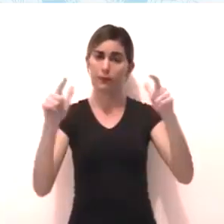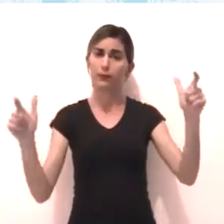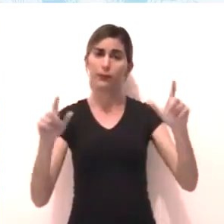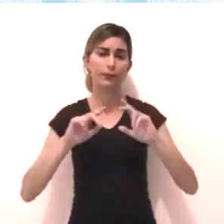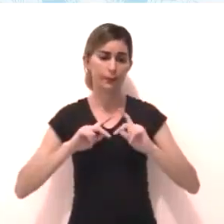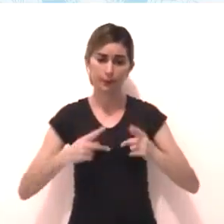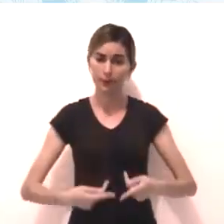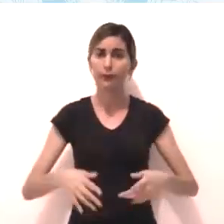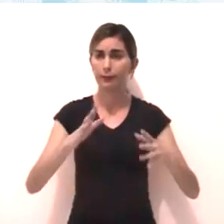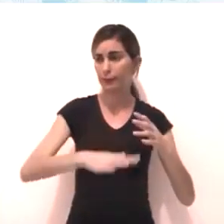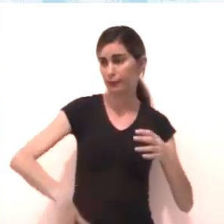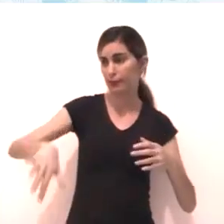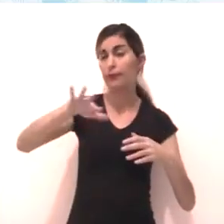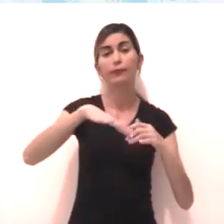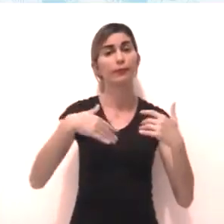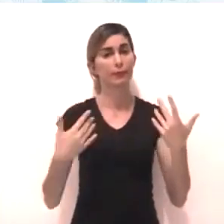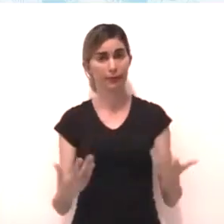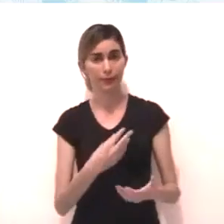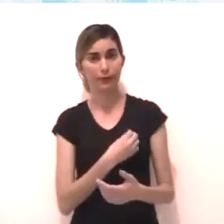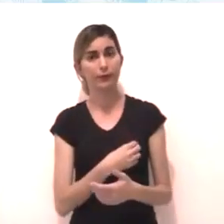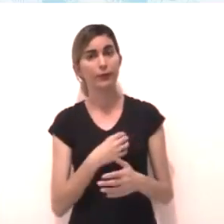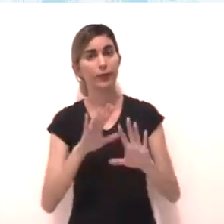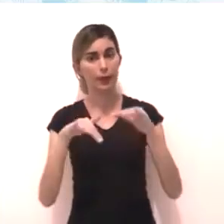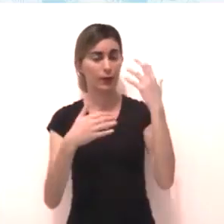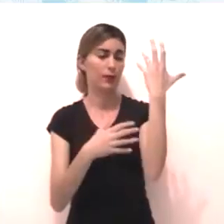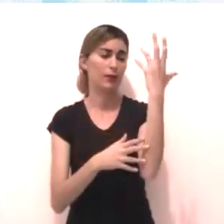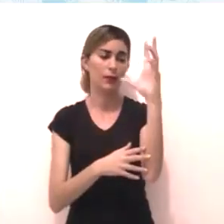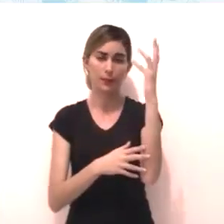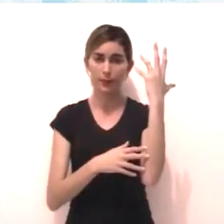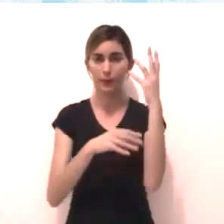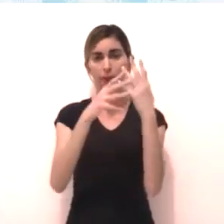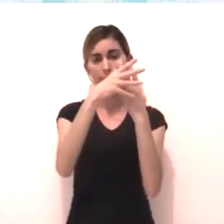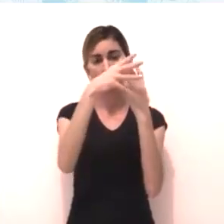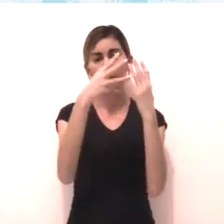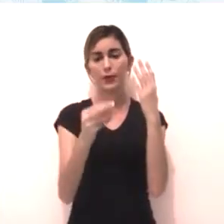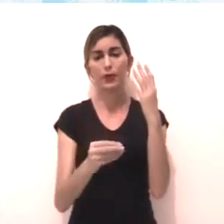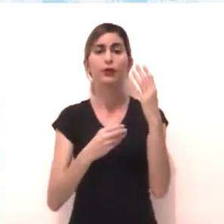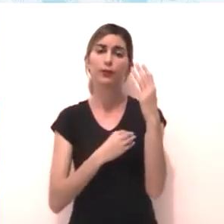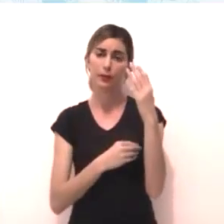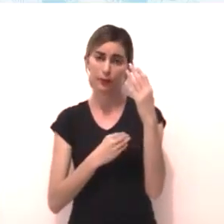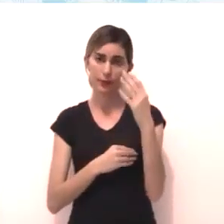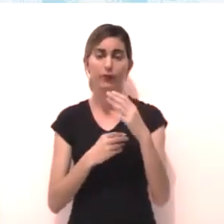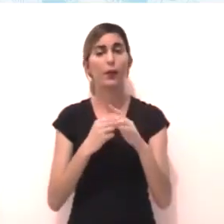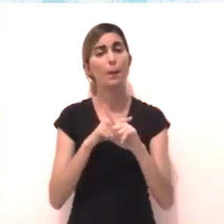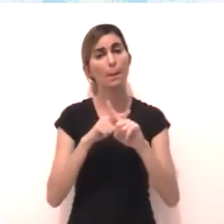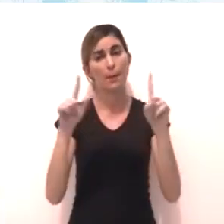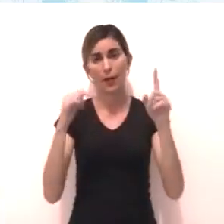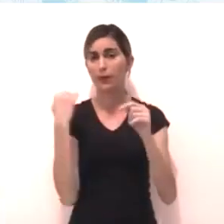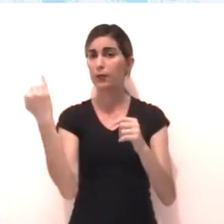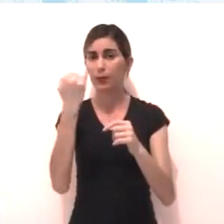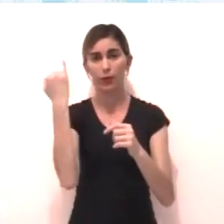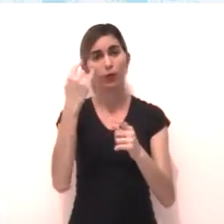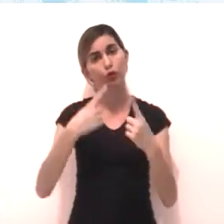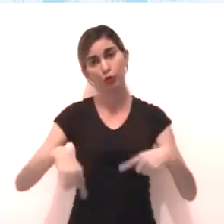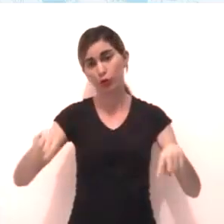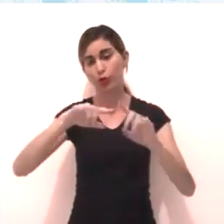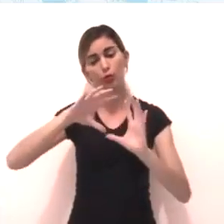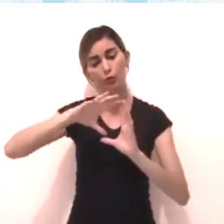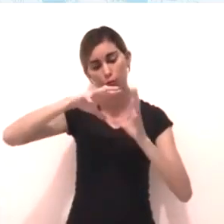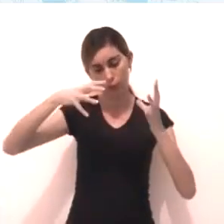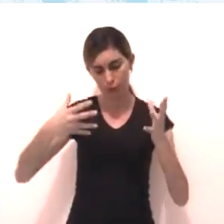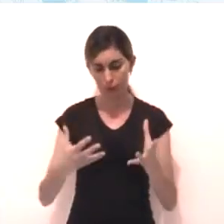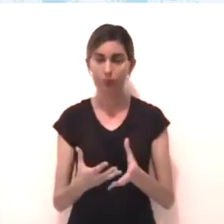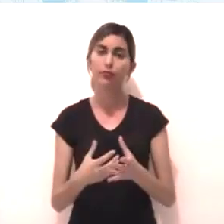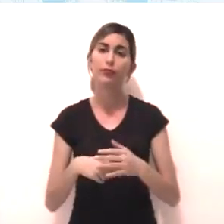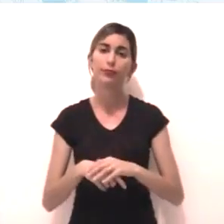parte dos seres vivos. Então, minha gente, a planta é um dos seres vivos mais importantes do nosso